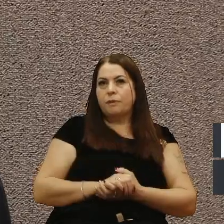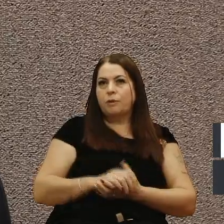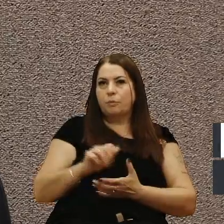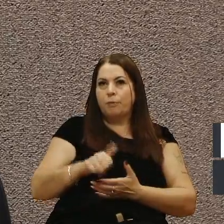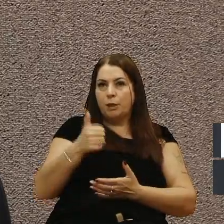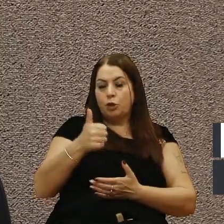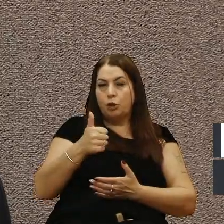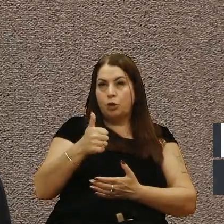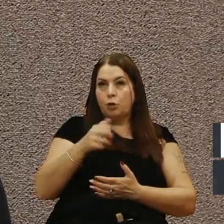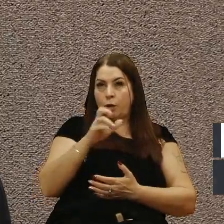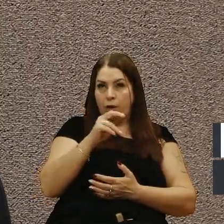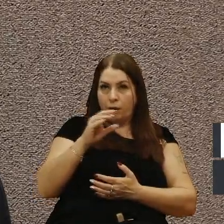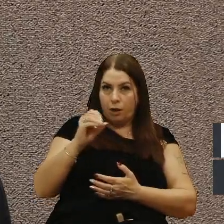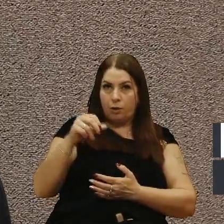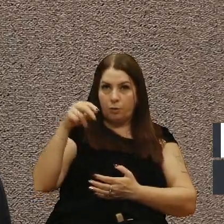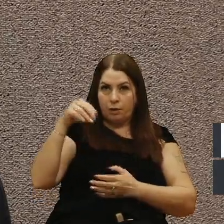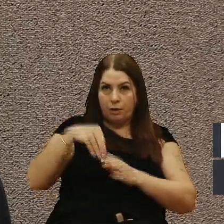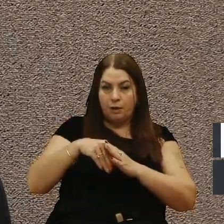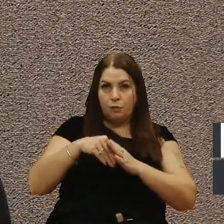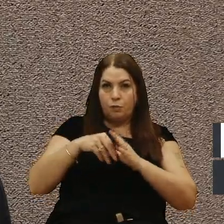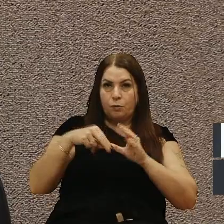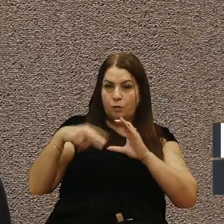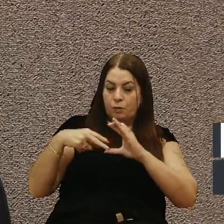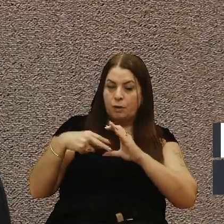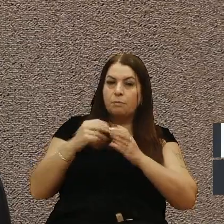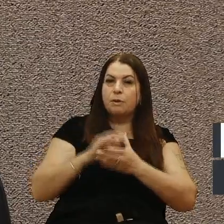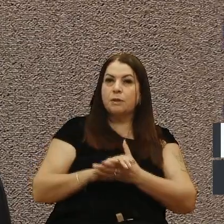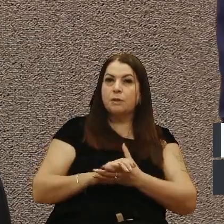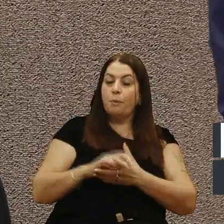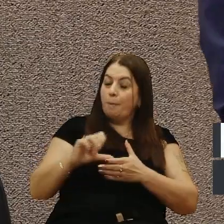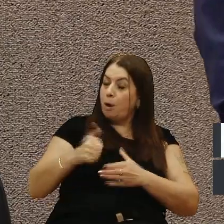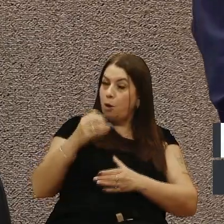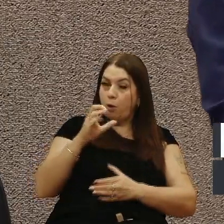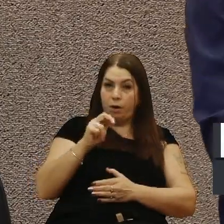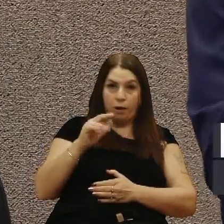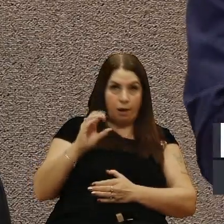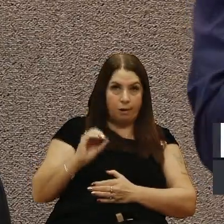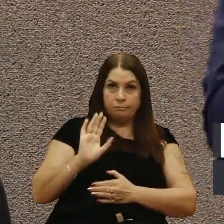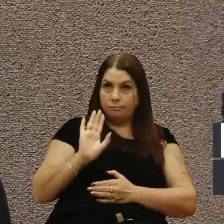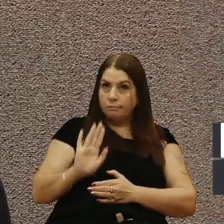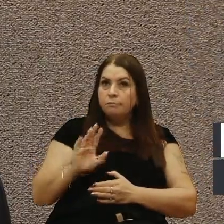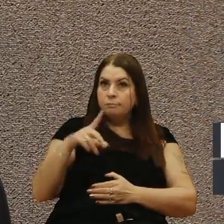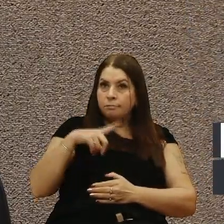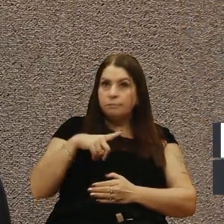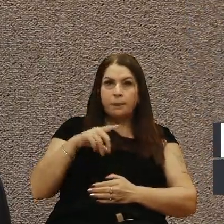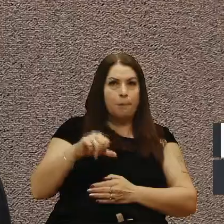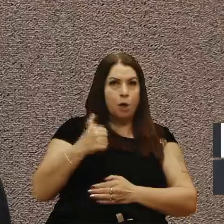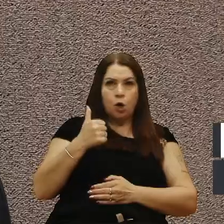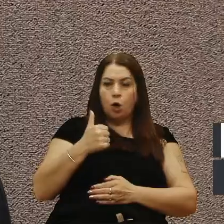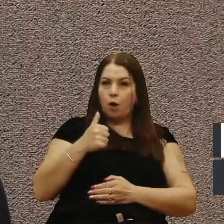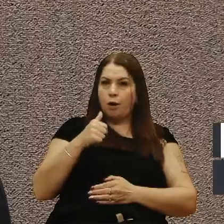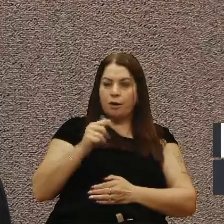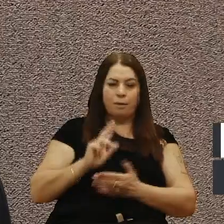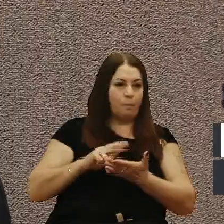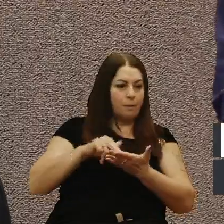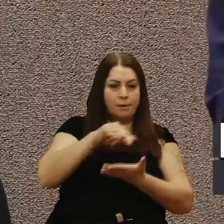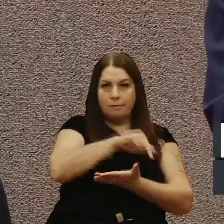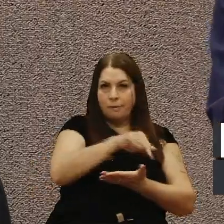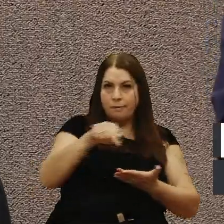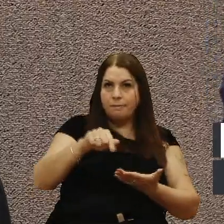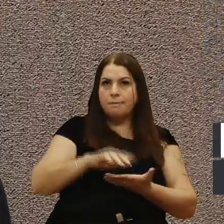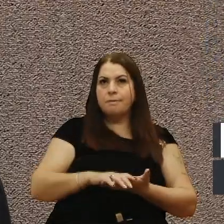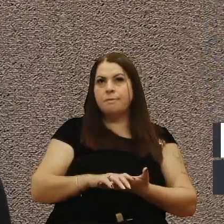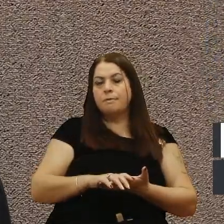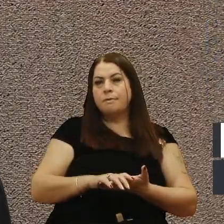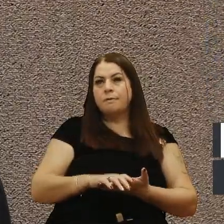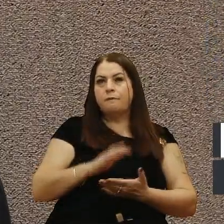melhor cargo que existe dentro do legislativo, o melhor cargo, a melhor posição que existe dentro do legislativo,